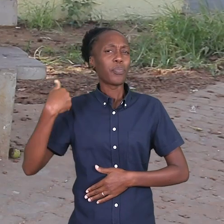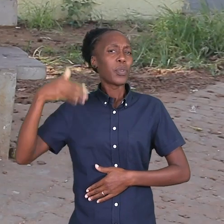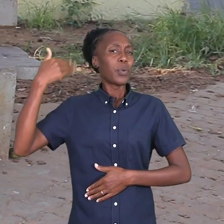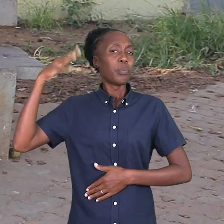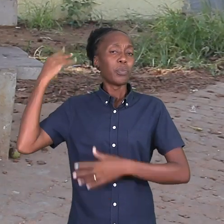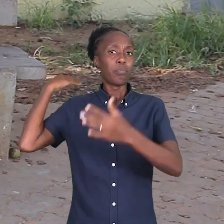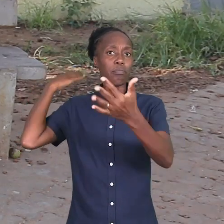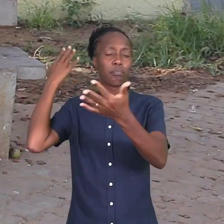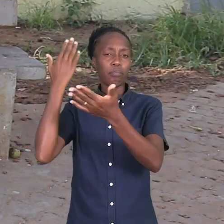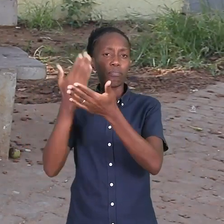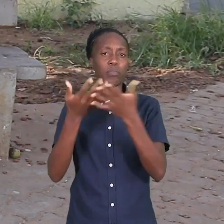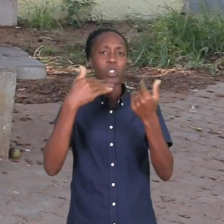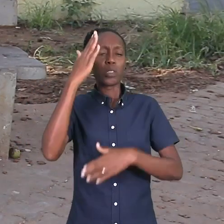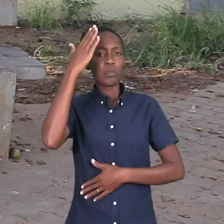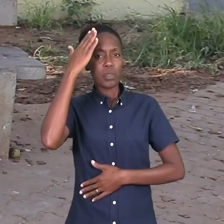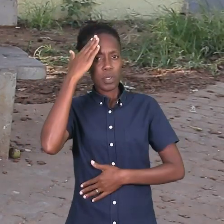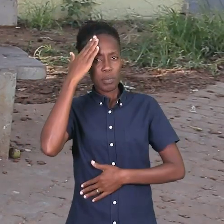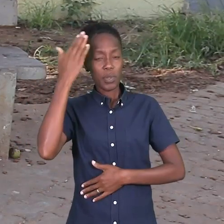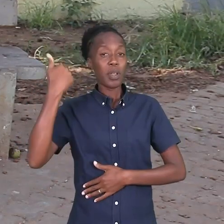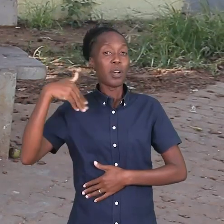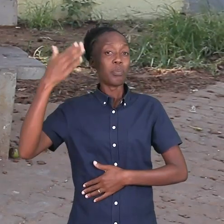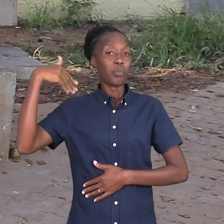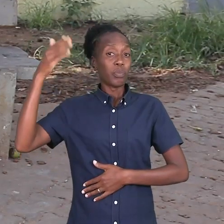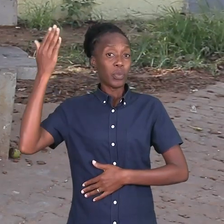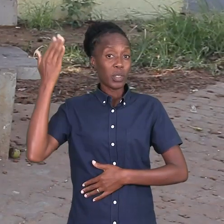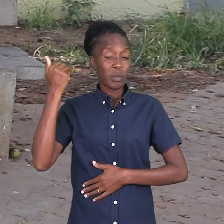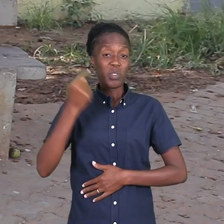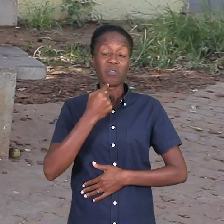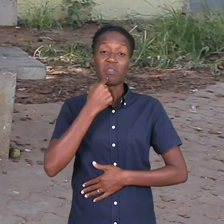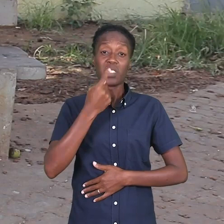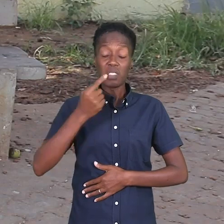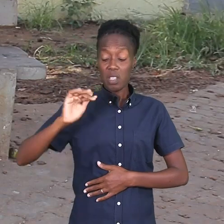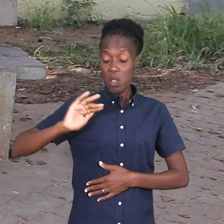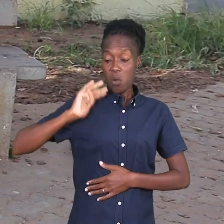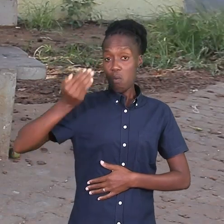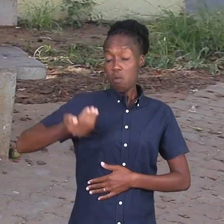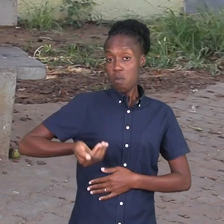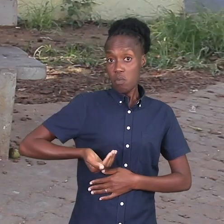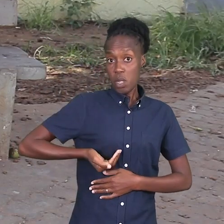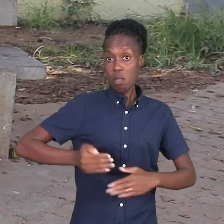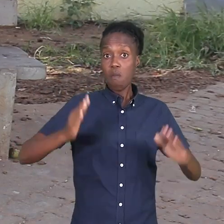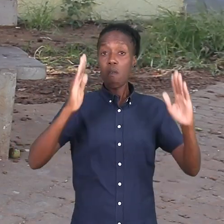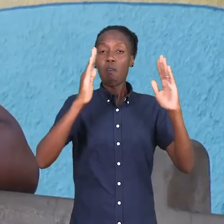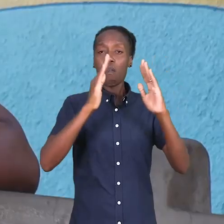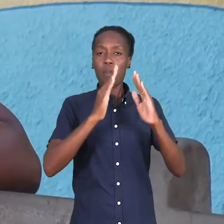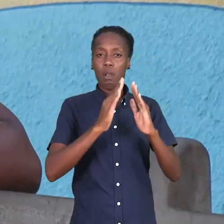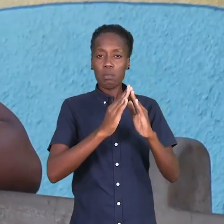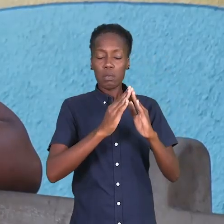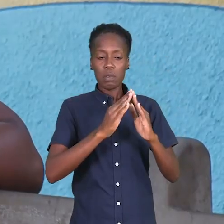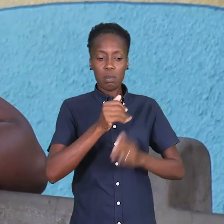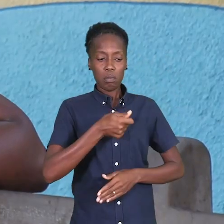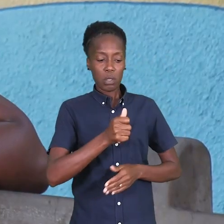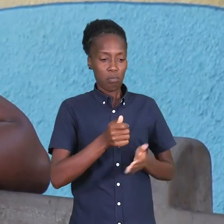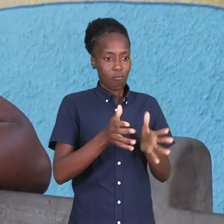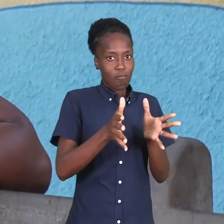já vem com a sociedade já há muito tempo. Nós sabemos que antigamente as mulheres é quem tratavam da